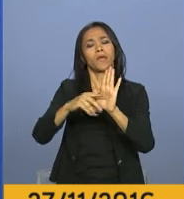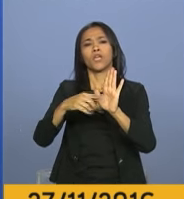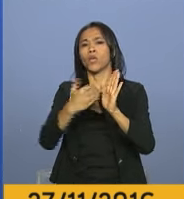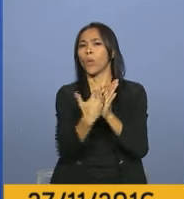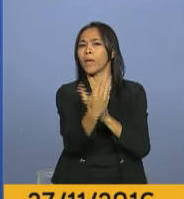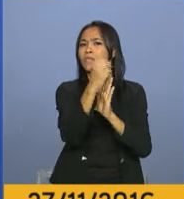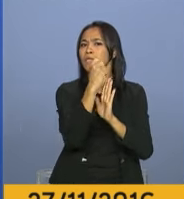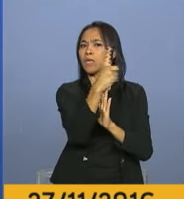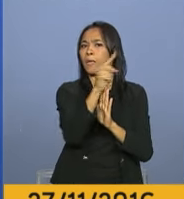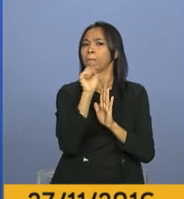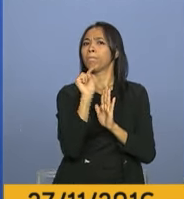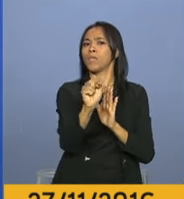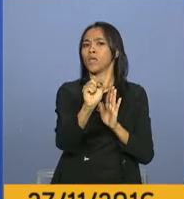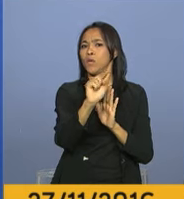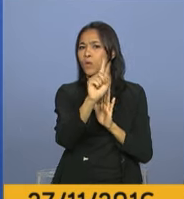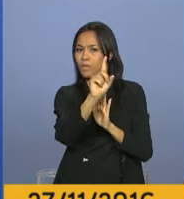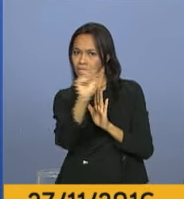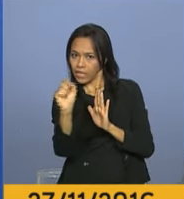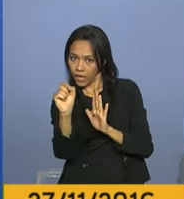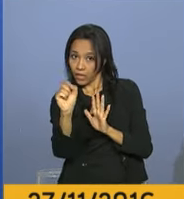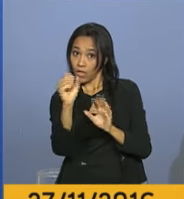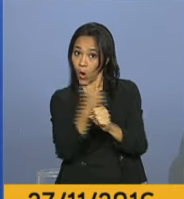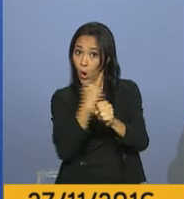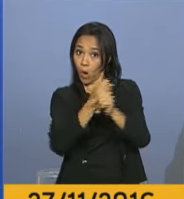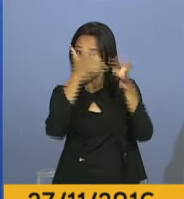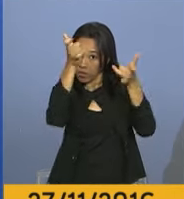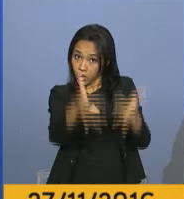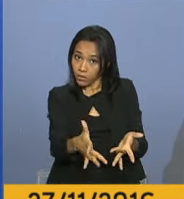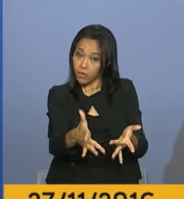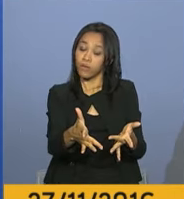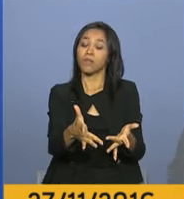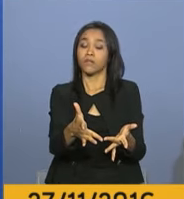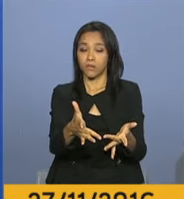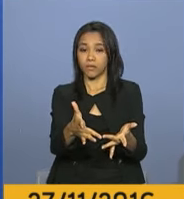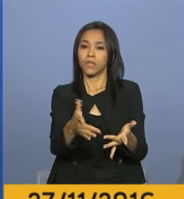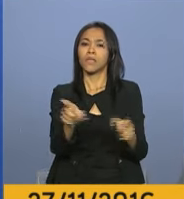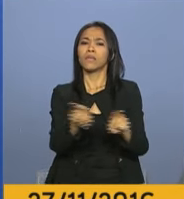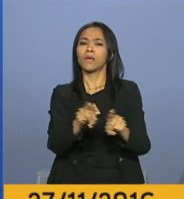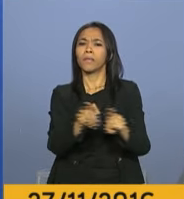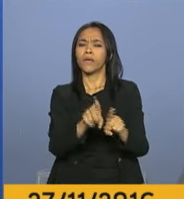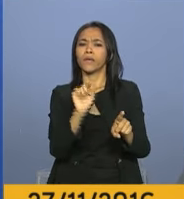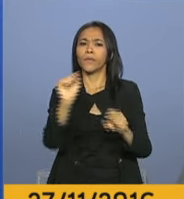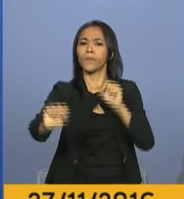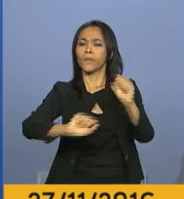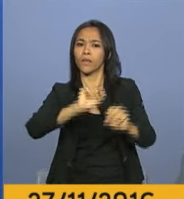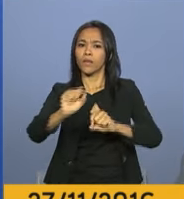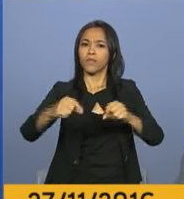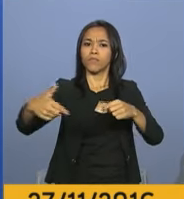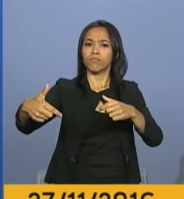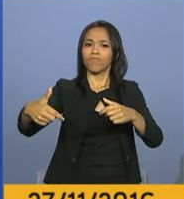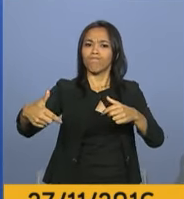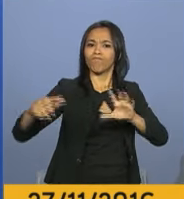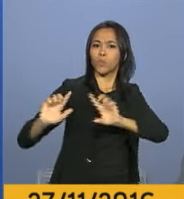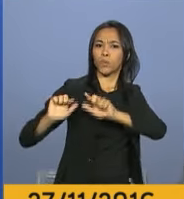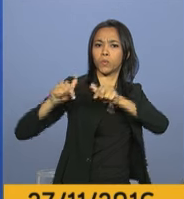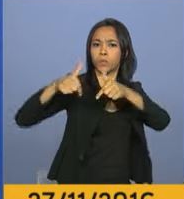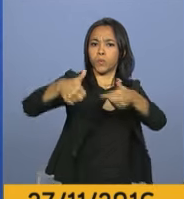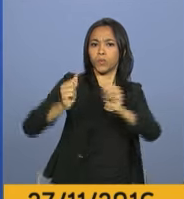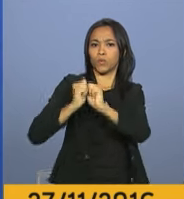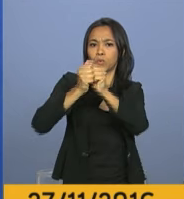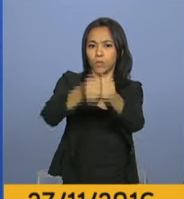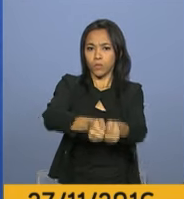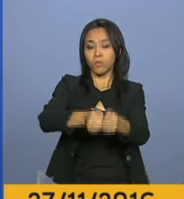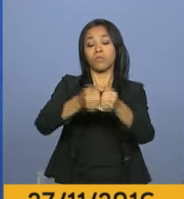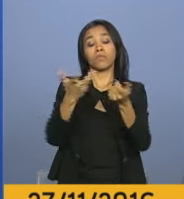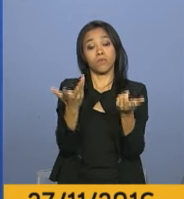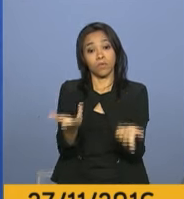1.100 obras inacabadas, curiosamente também numa ação conjunta com o Senado Federal. O Senado